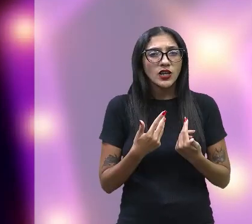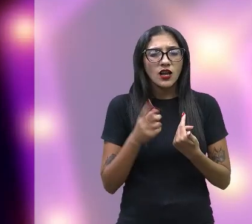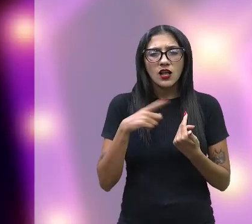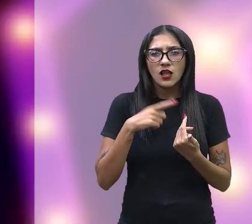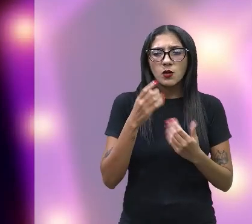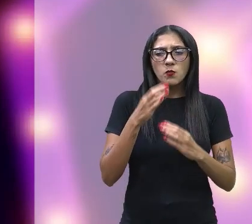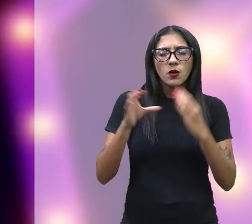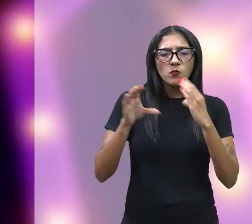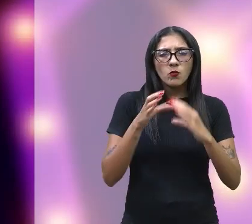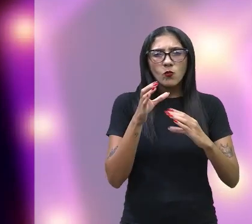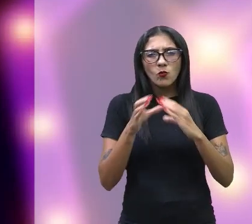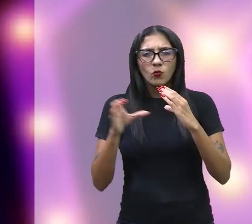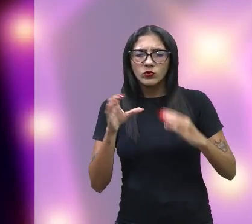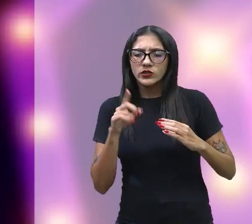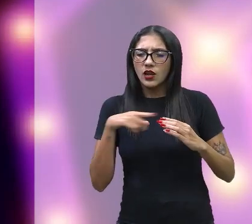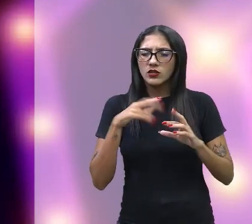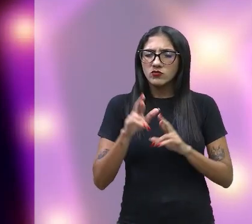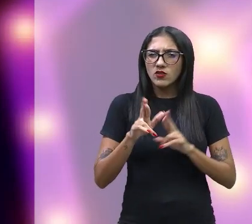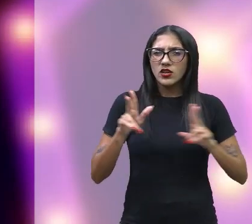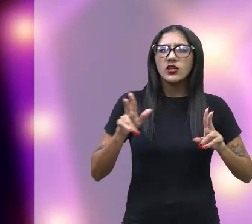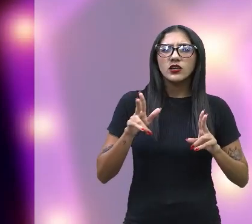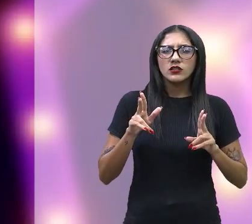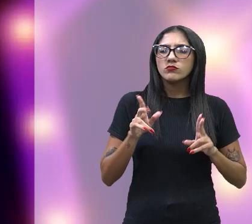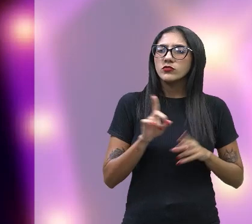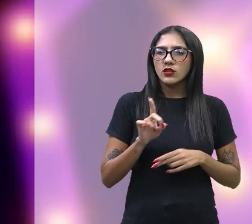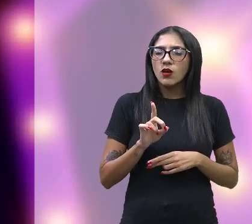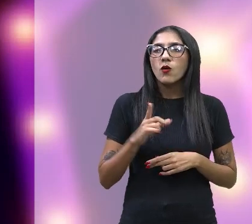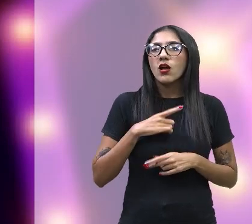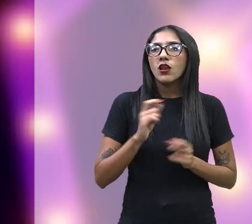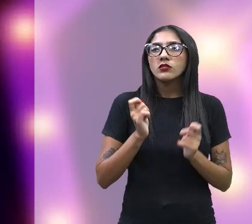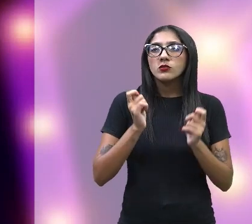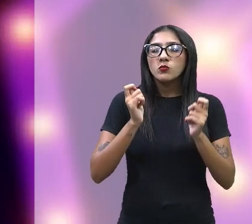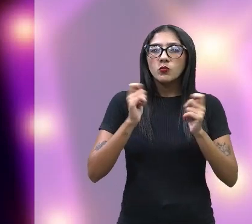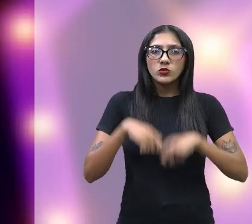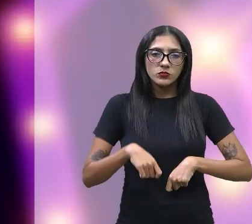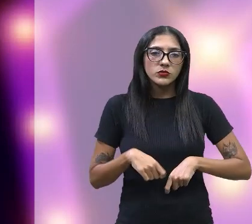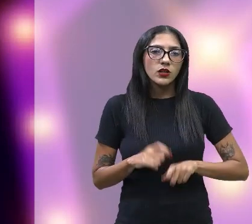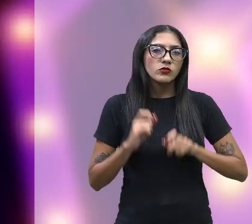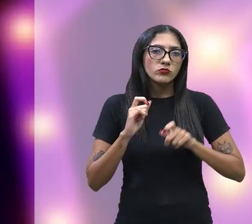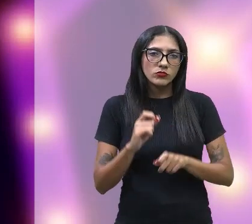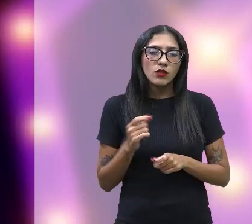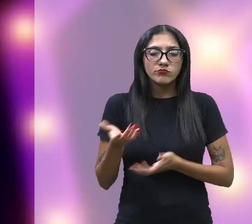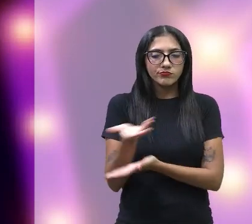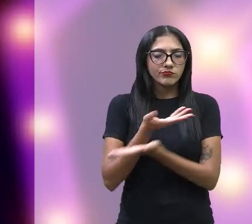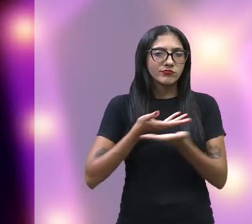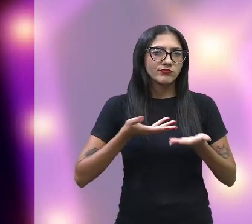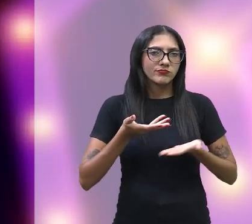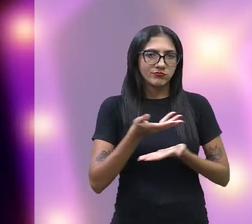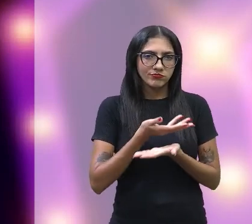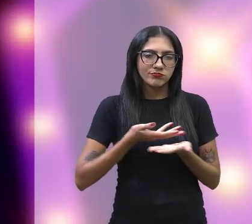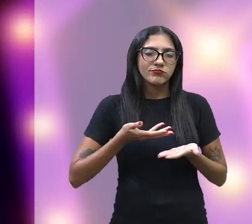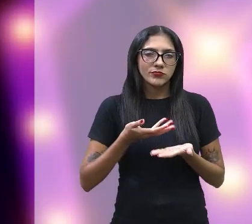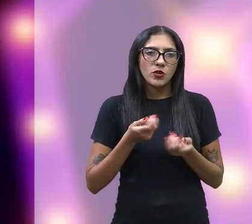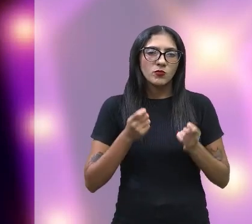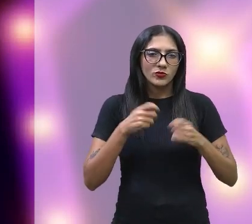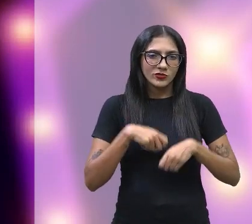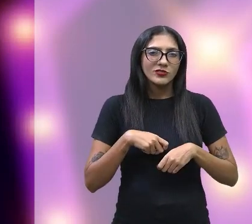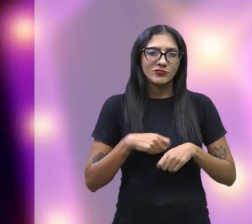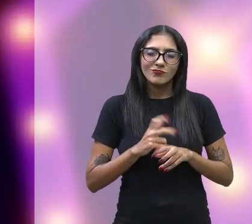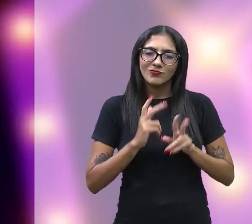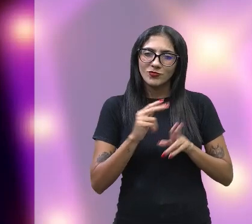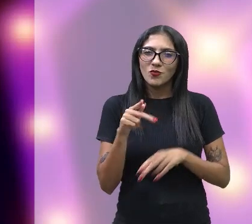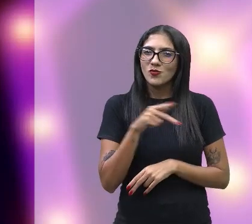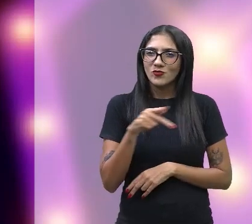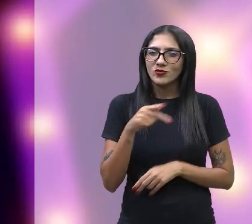a nós de forma alguma. A música ela tem esse poder, esse papel de socializar. Como bem foi dito